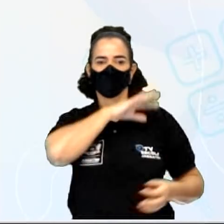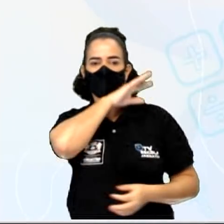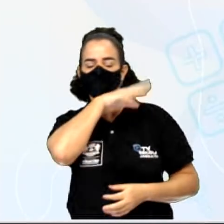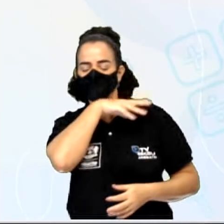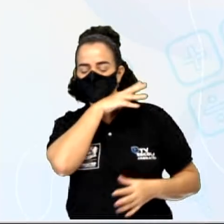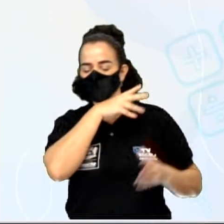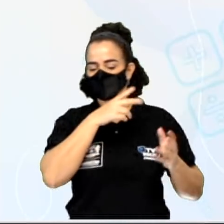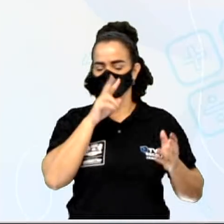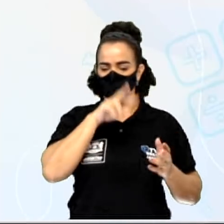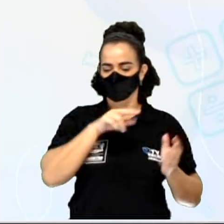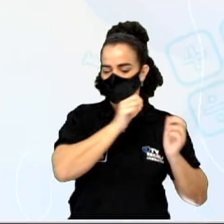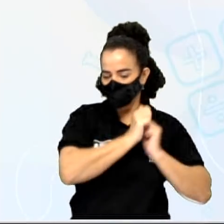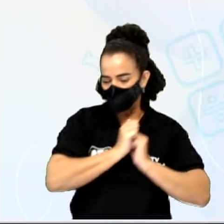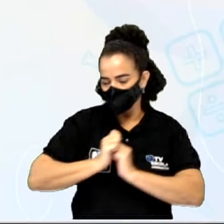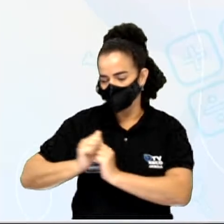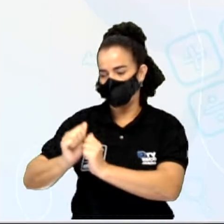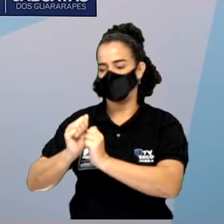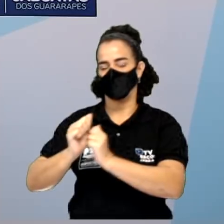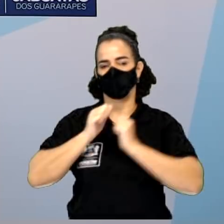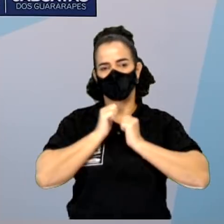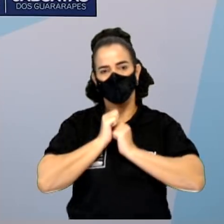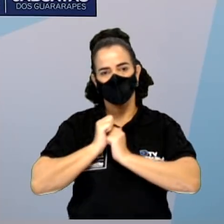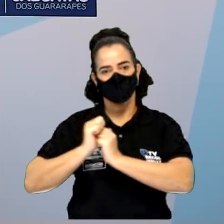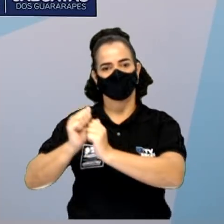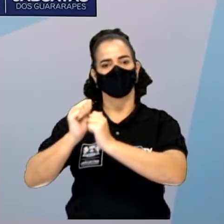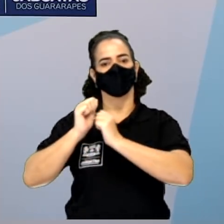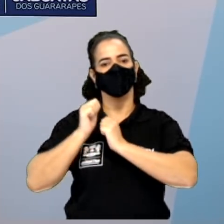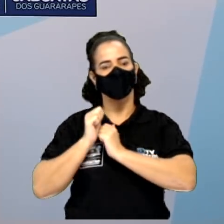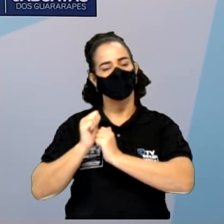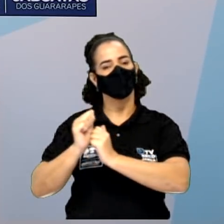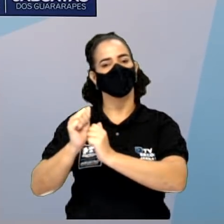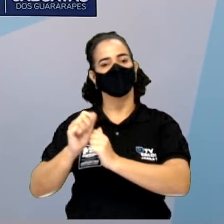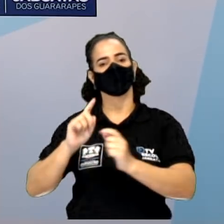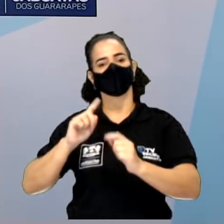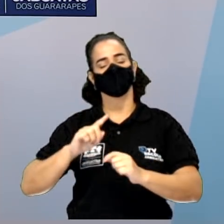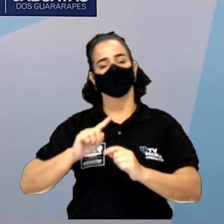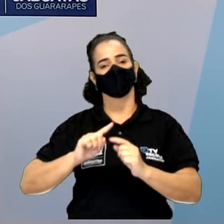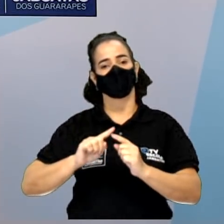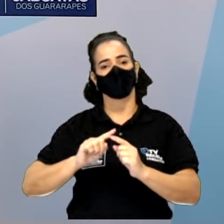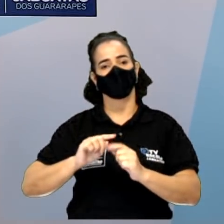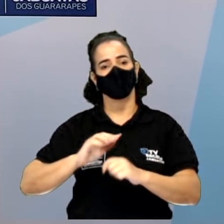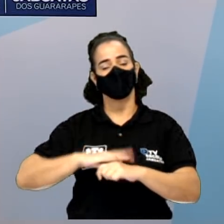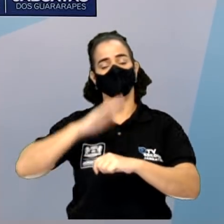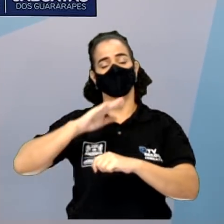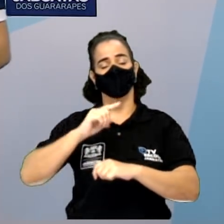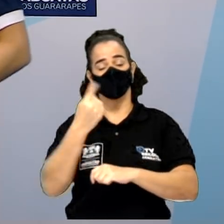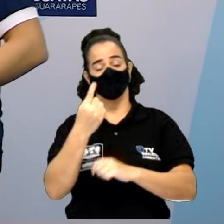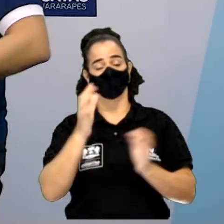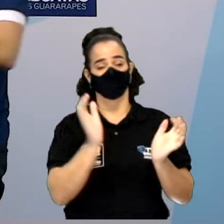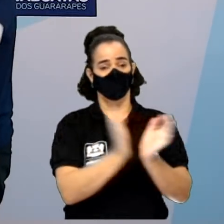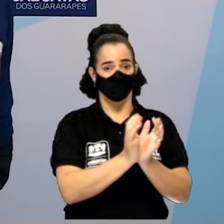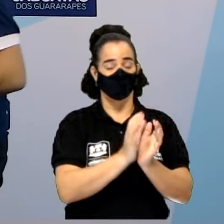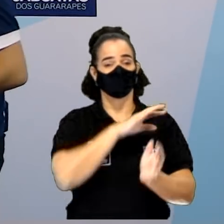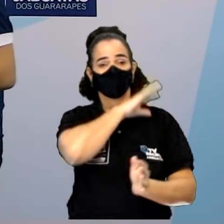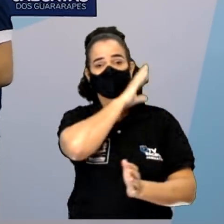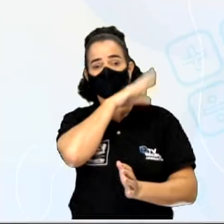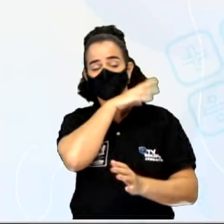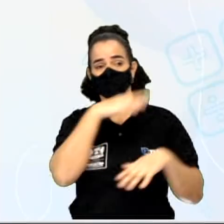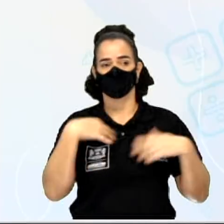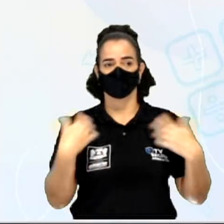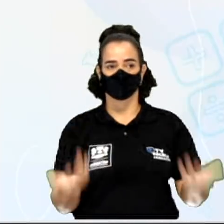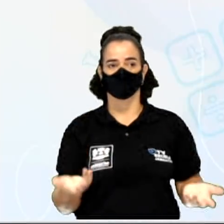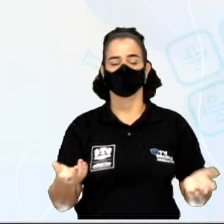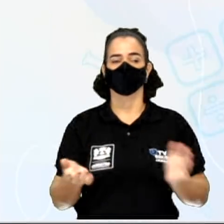acompanhava. Então, por isso, eles acompanhavam. Foi recorrente, foi mais de um grupo de animais. Beleza? E o item 5, para a gente fechar a nossa